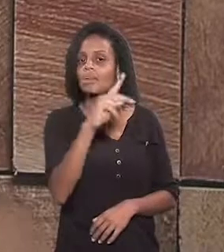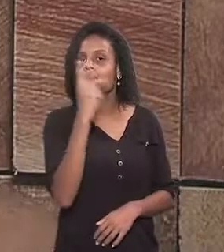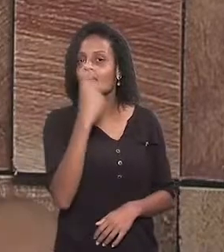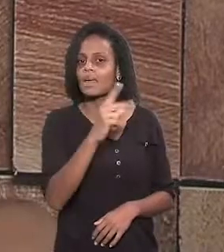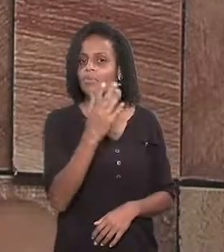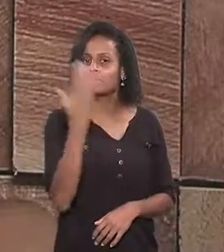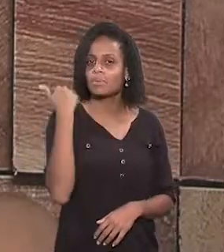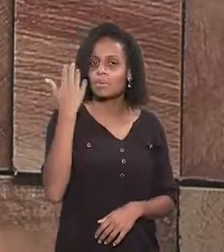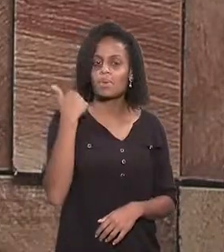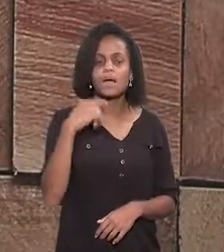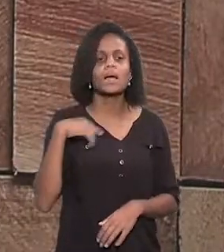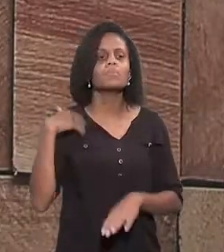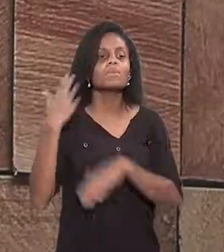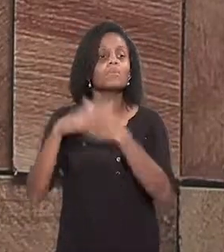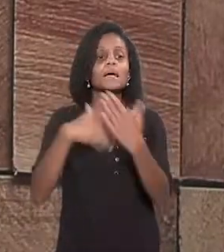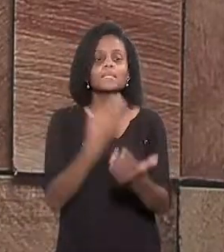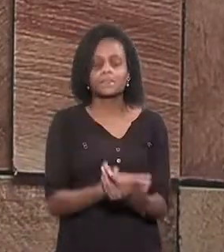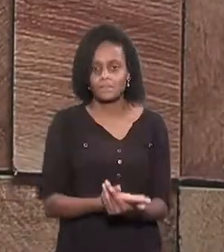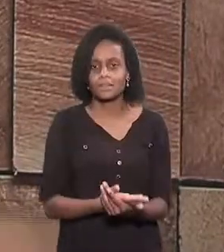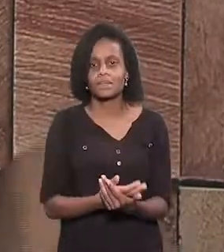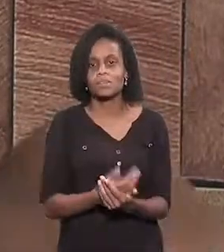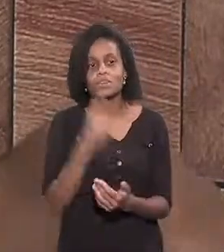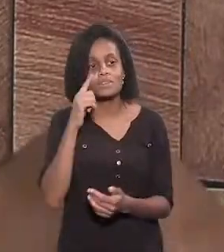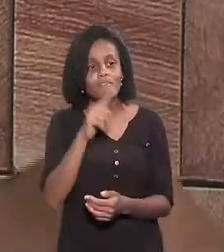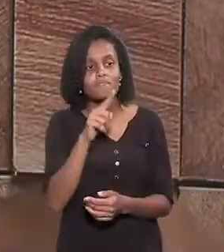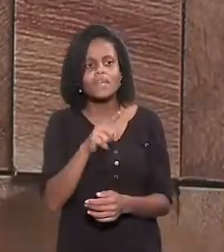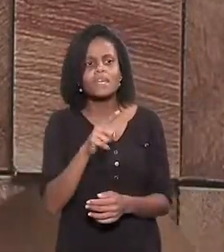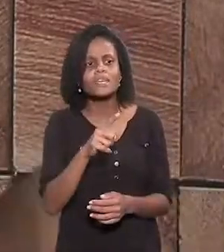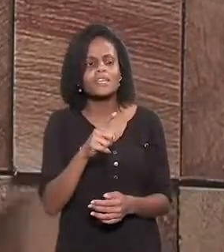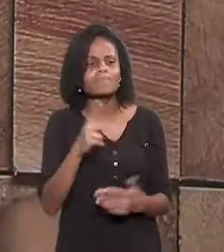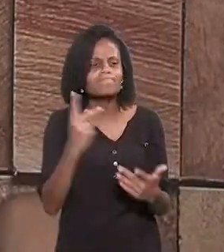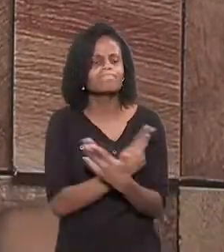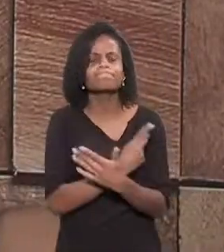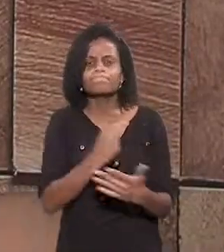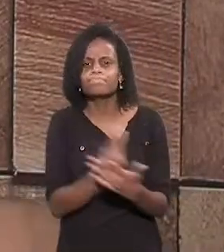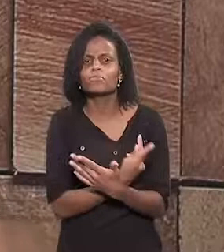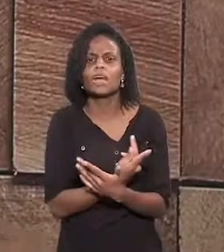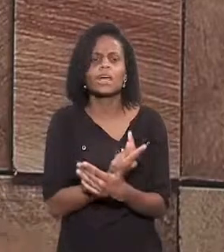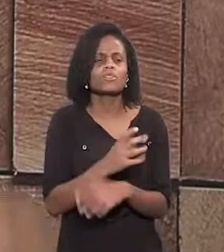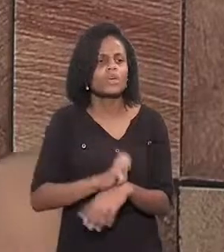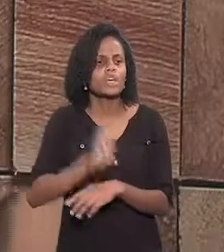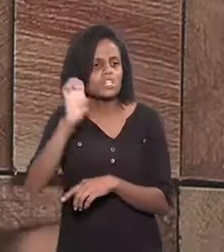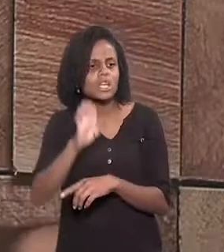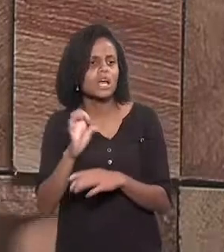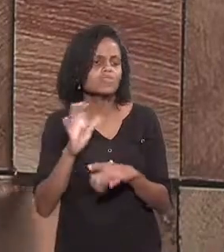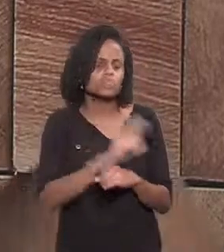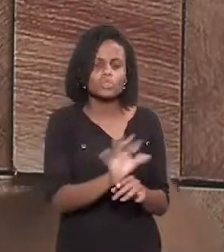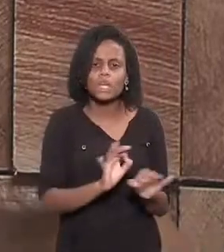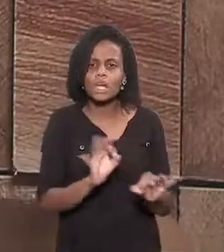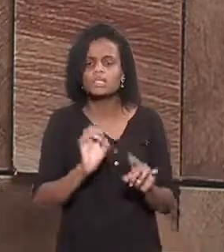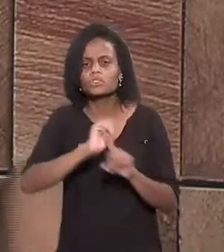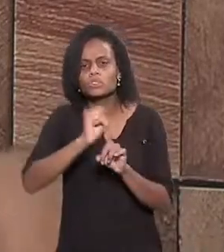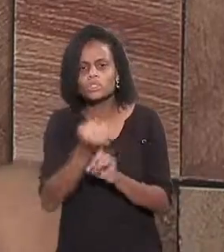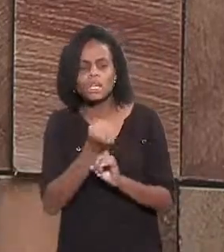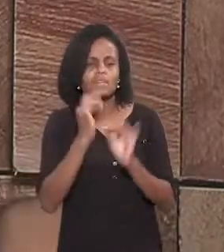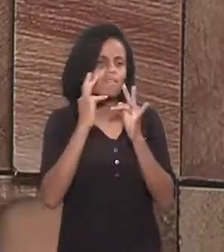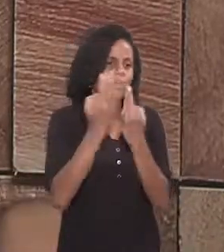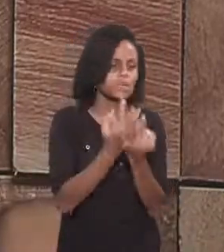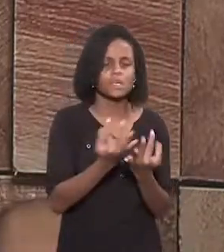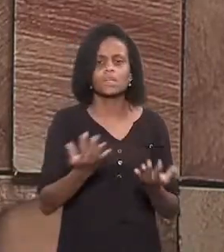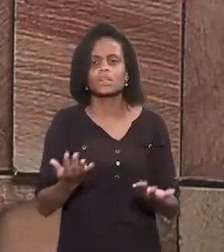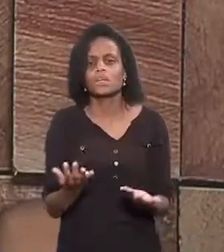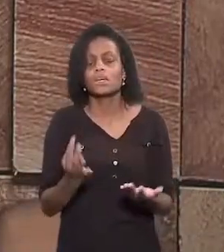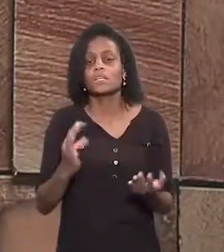pessoa, o que aconteceu para essa pessoa chegar nesse caminho, a gente vê que tiveram muitas falhas, né, do Estado, da sociedade,